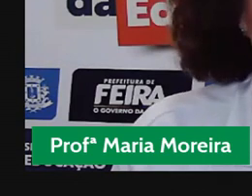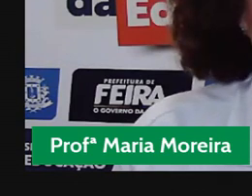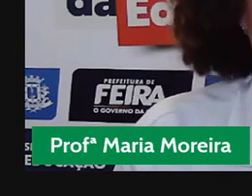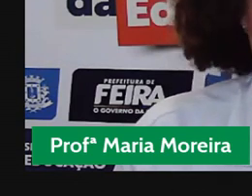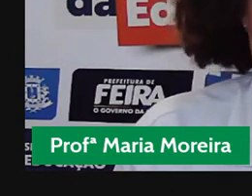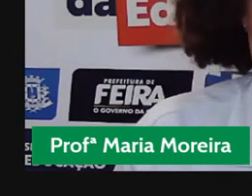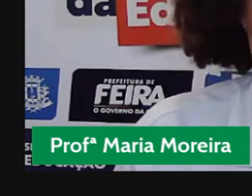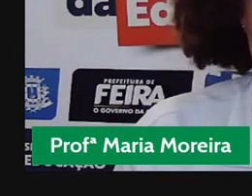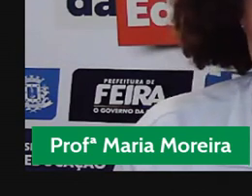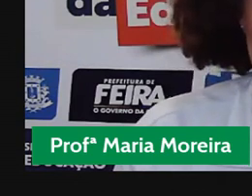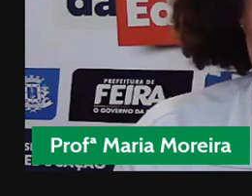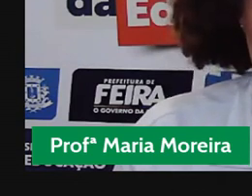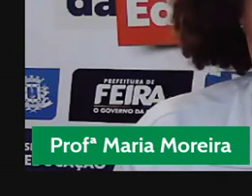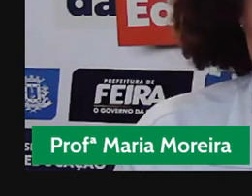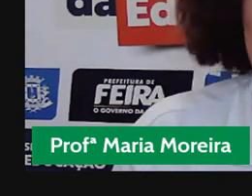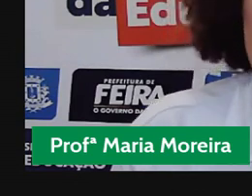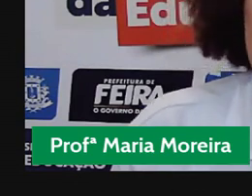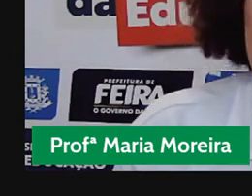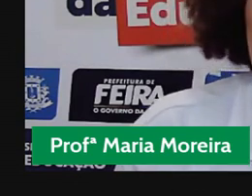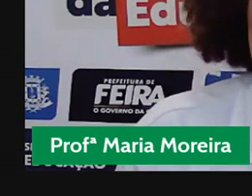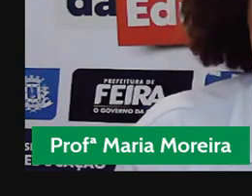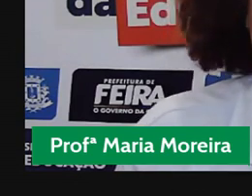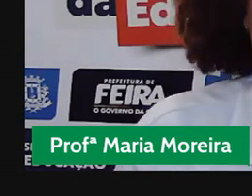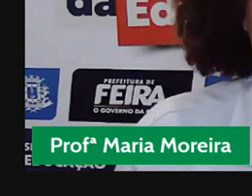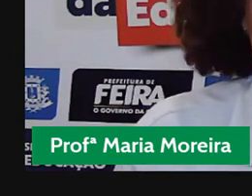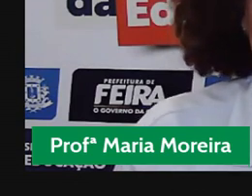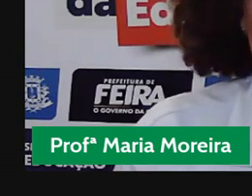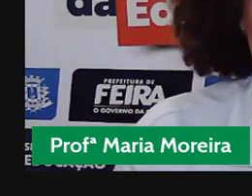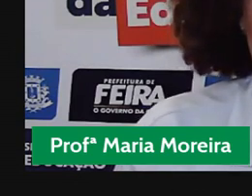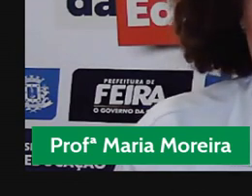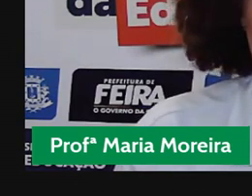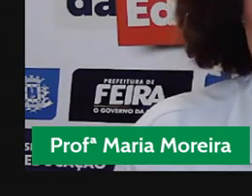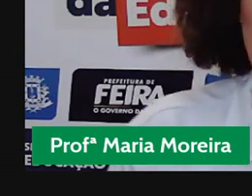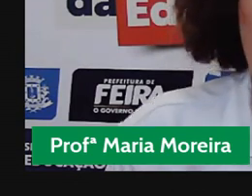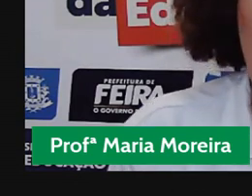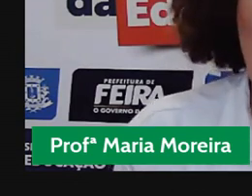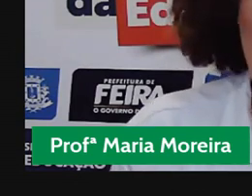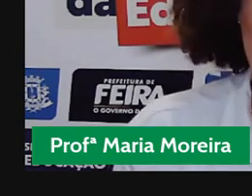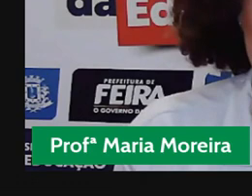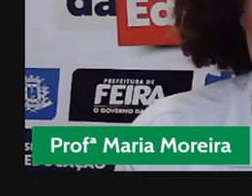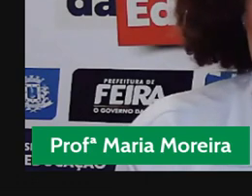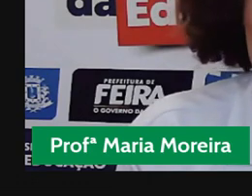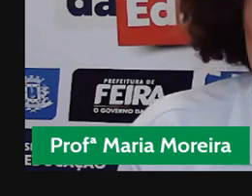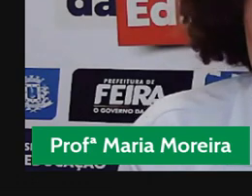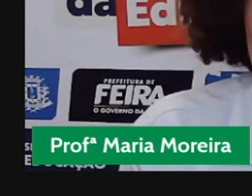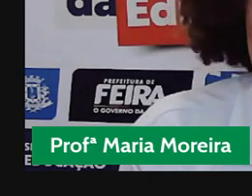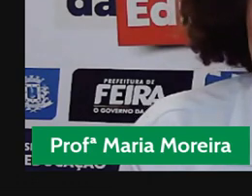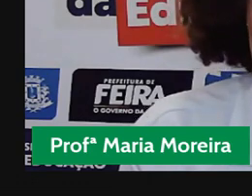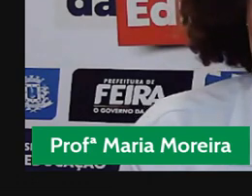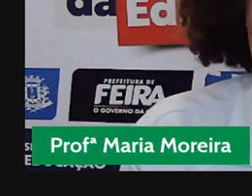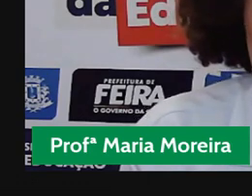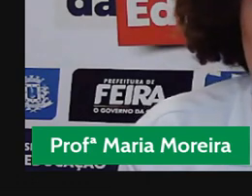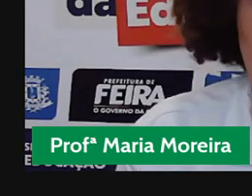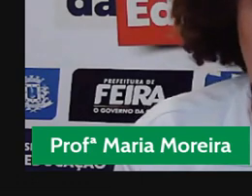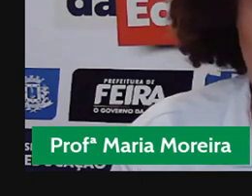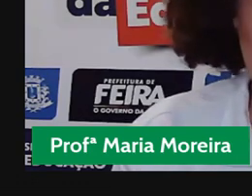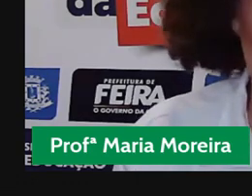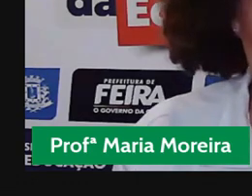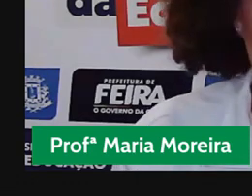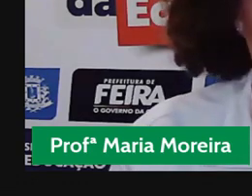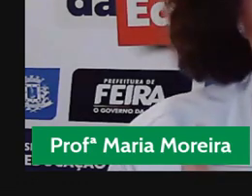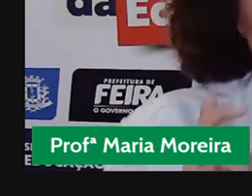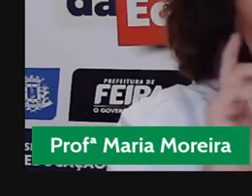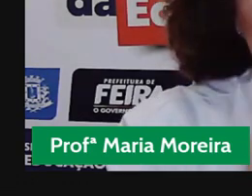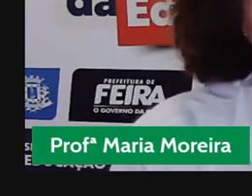esse conhecimento certo e vamos para mais uma aula arrumo material tudo organizado por aí